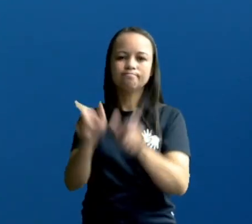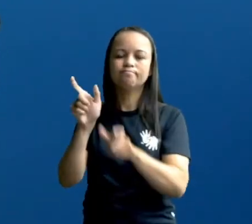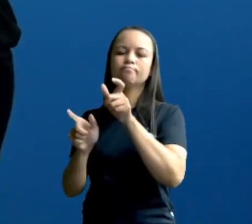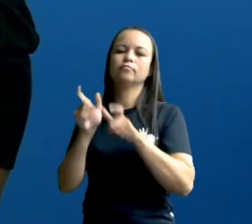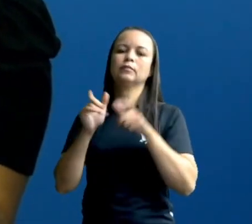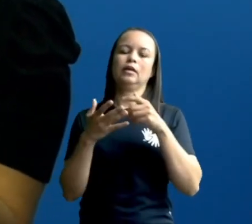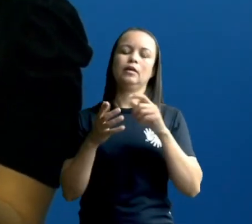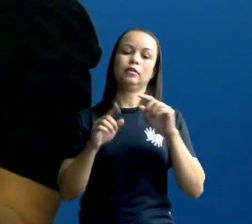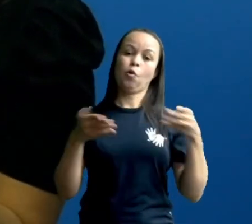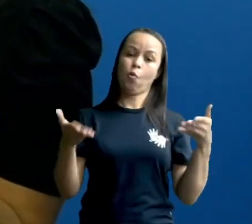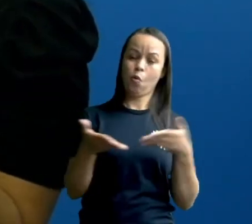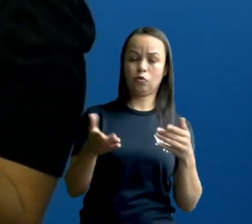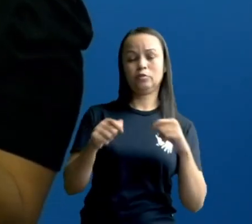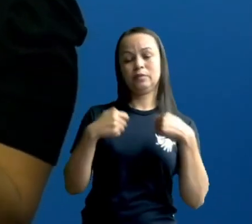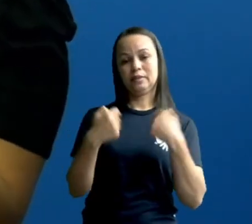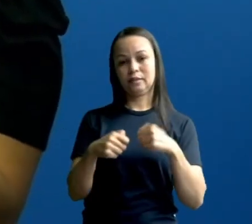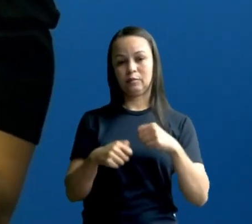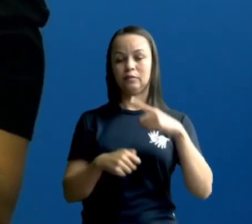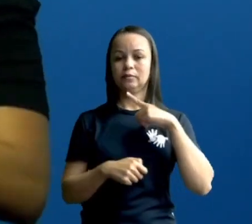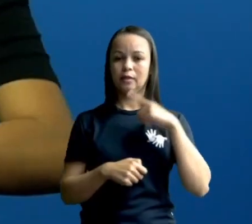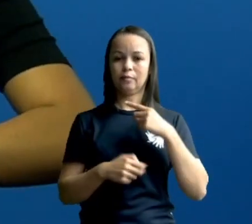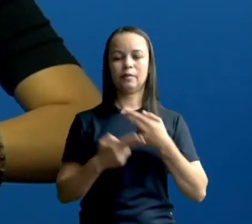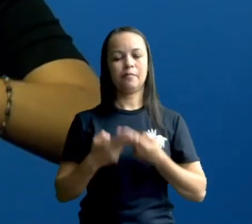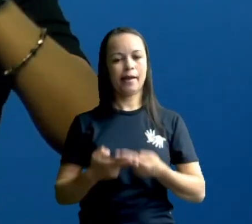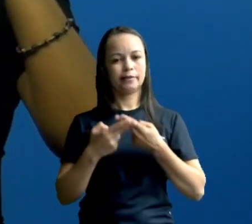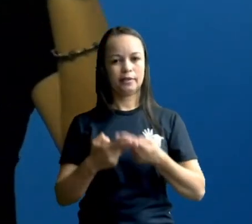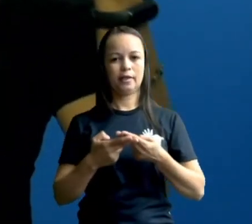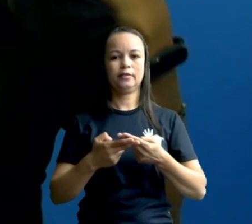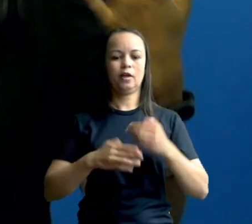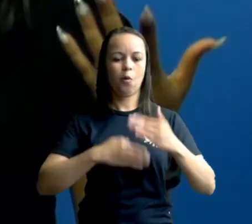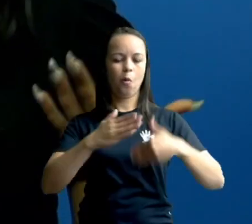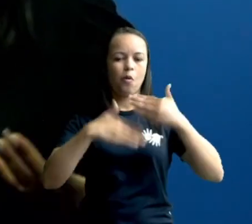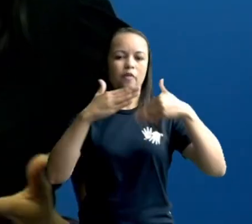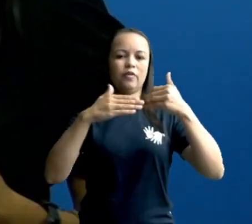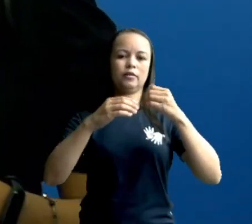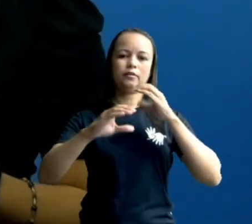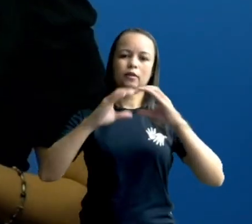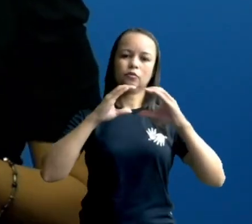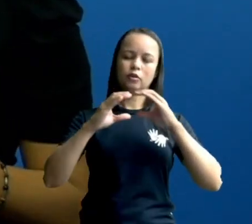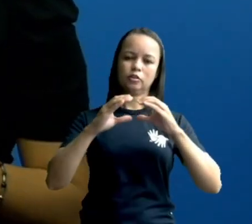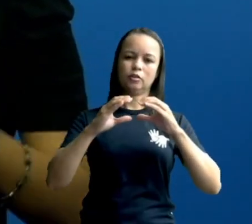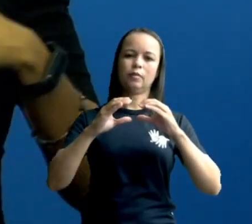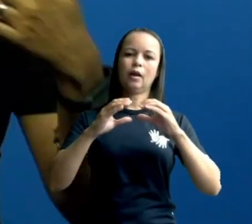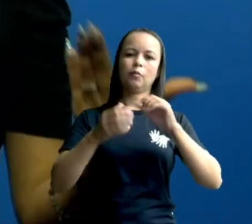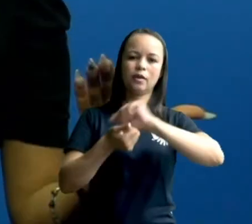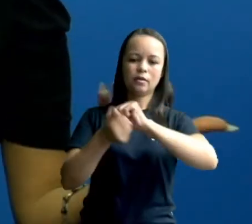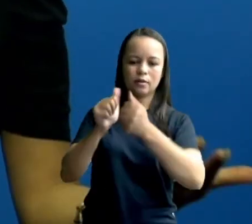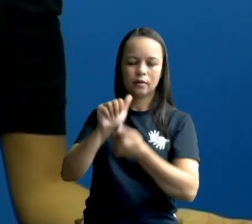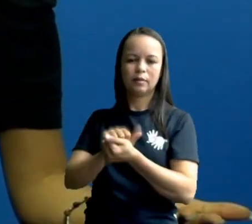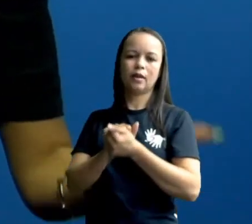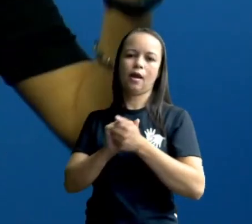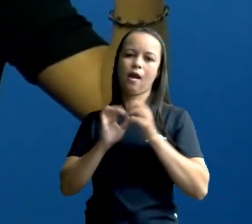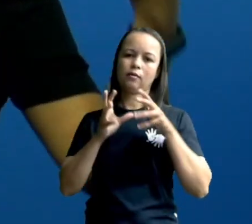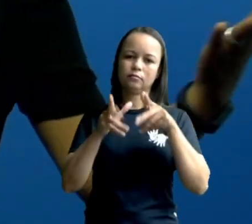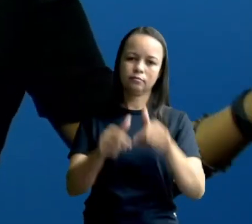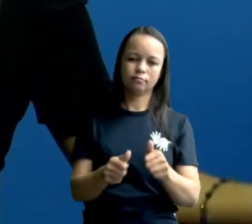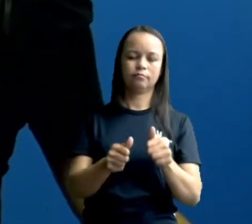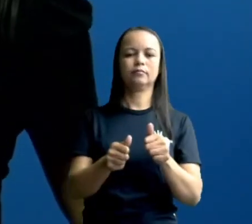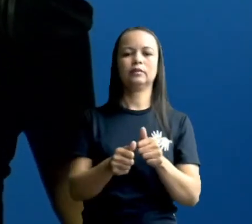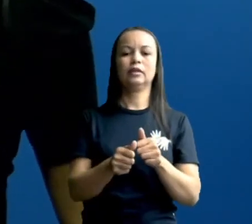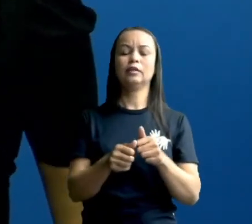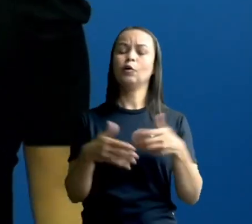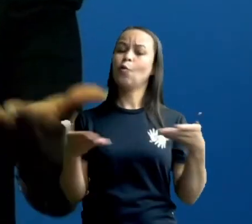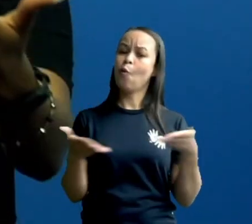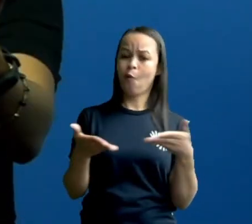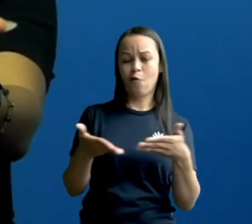precisa ter muita paciência também com esses avanços tecnológicos para poder se adaptar a tudo isso. Tanto que hoje até as